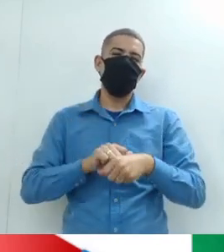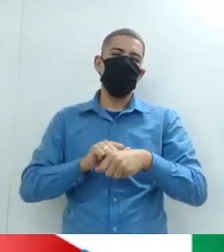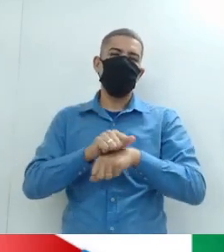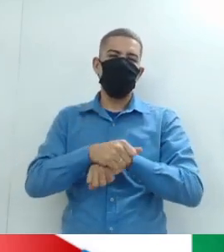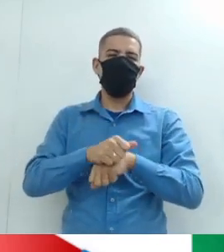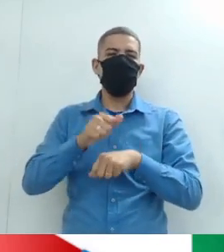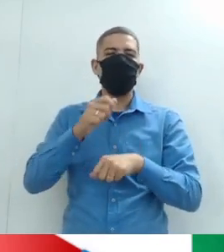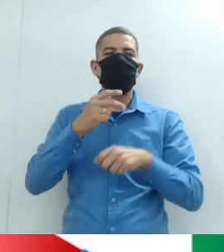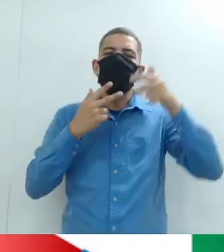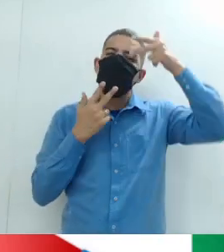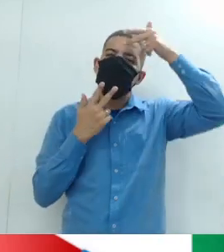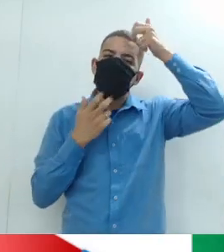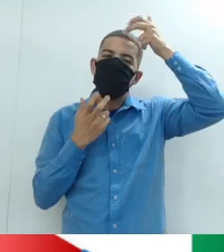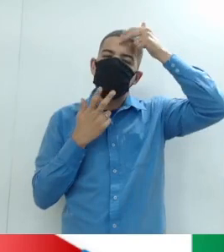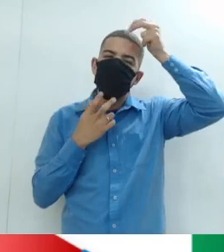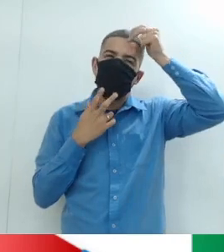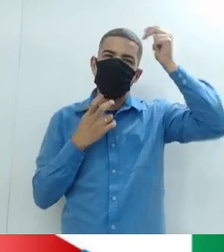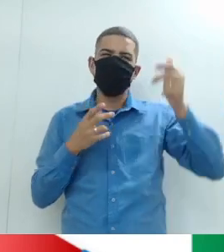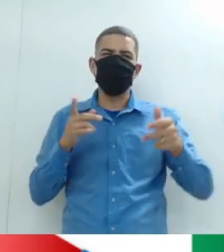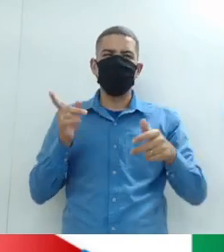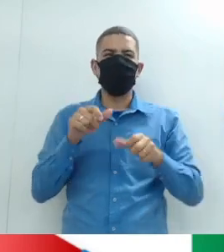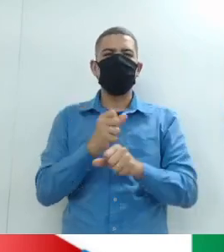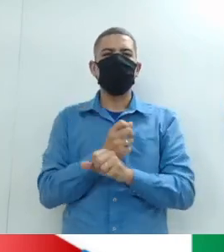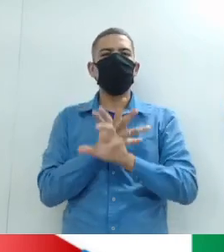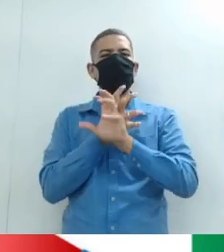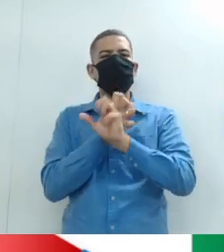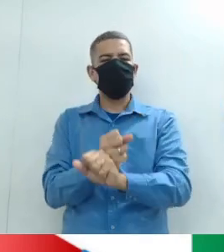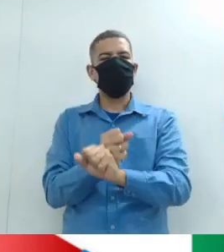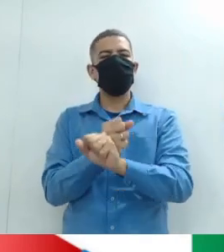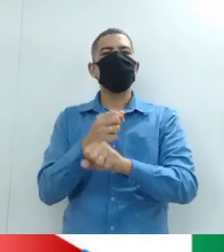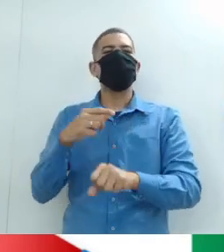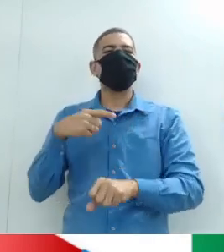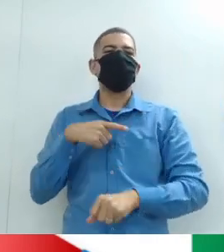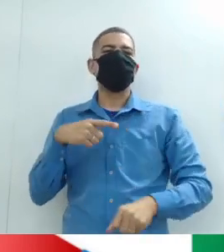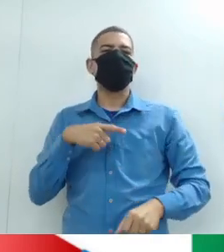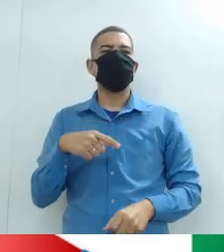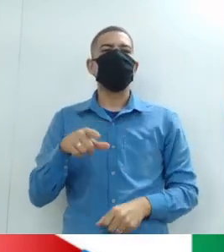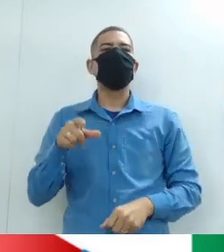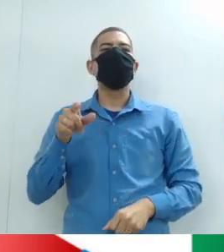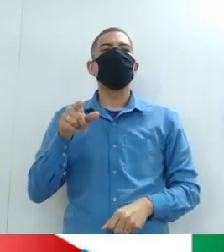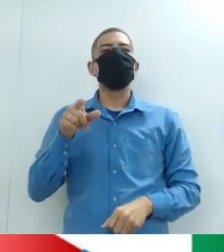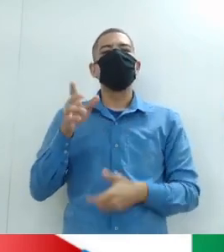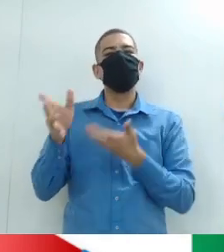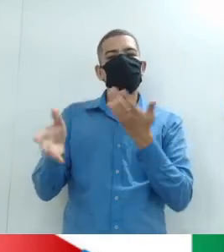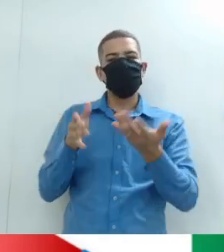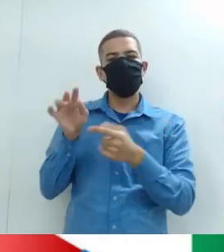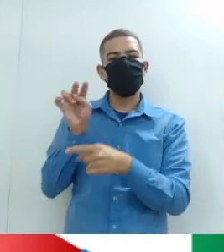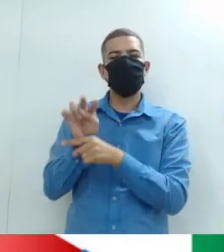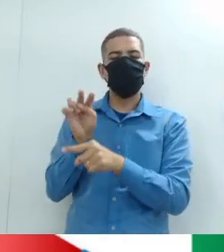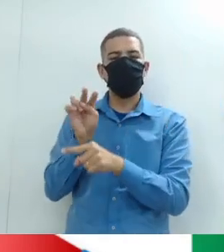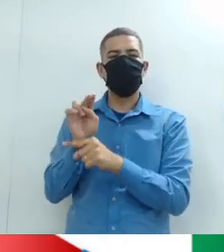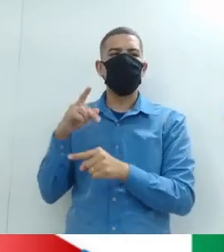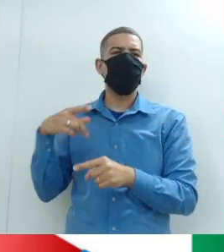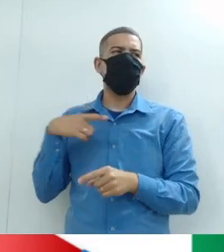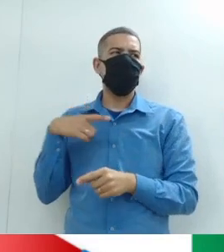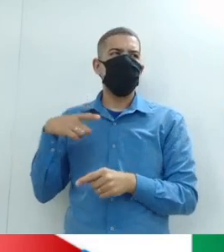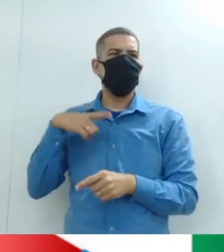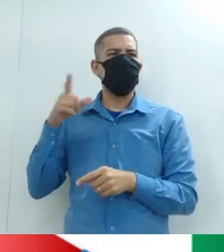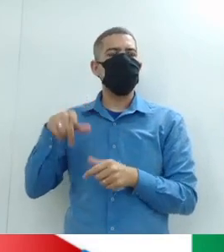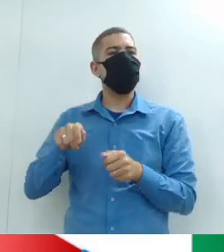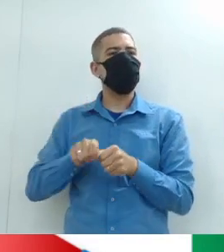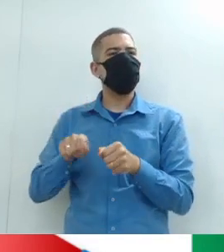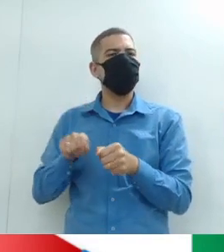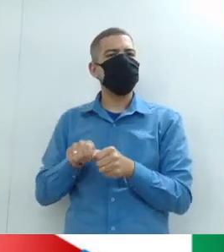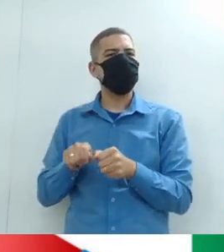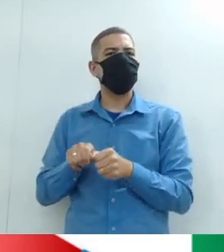está representado aí, e claro, quem cuida desses animais sabe que serve para tanto